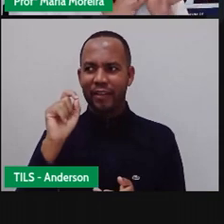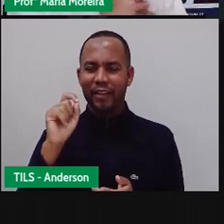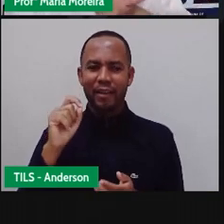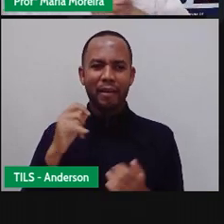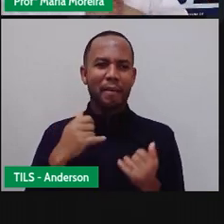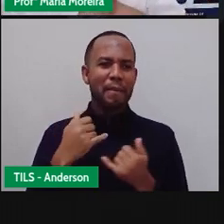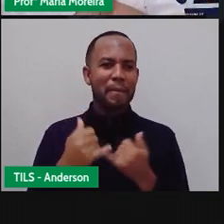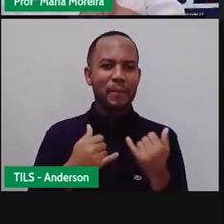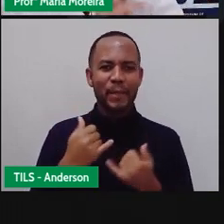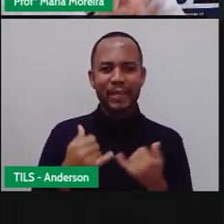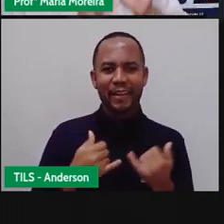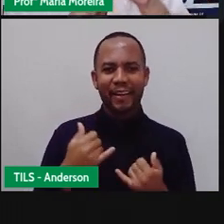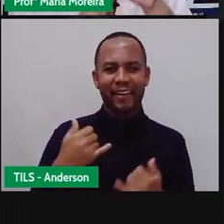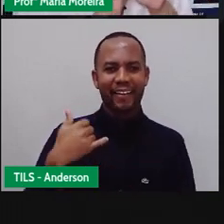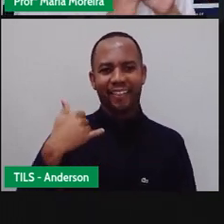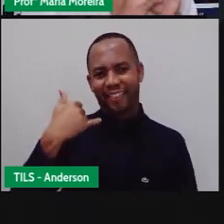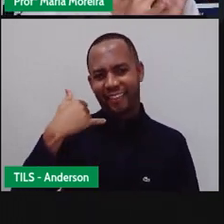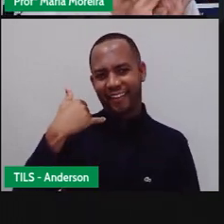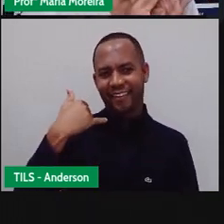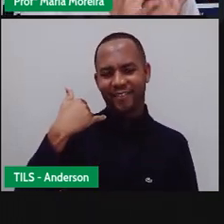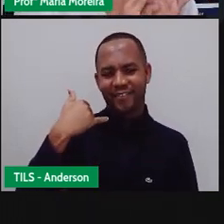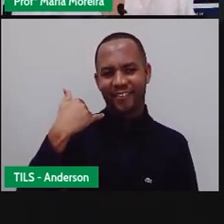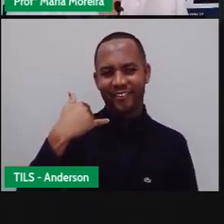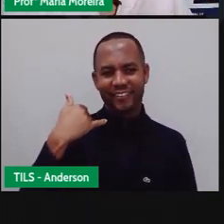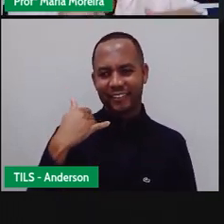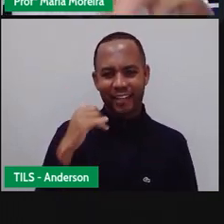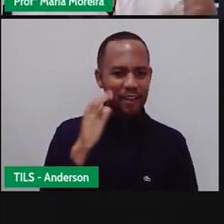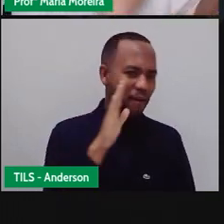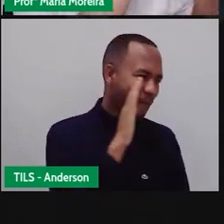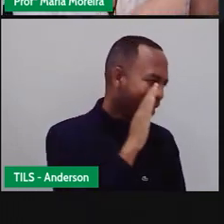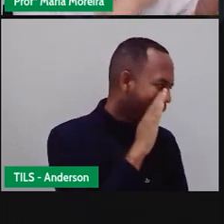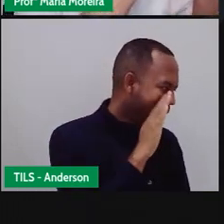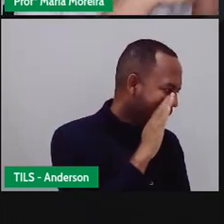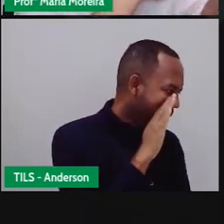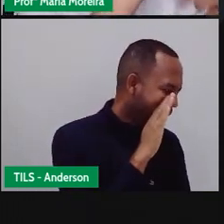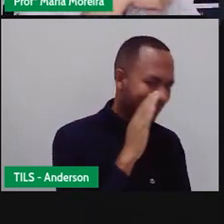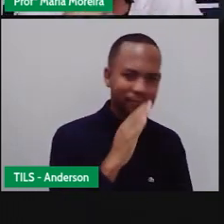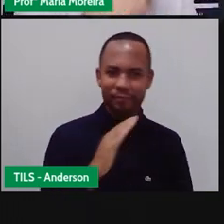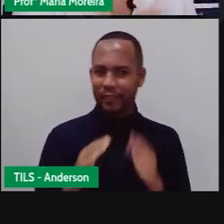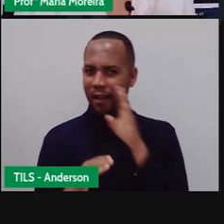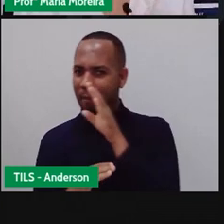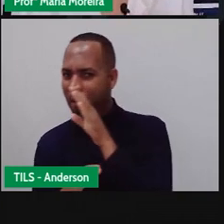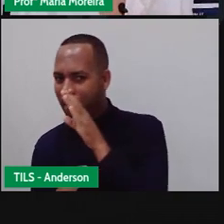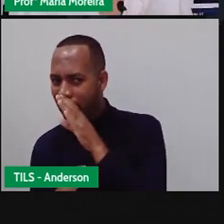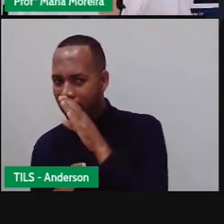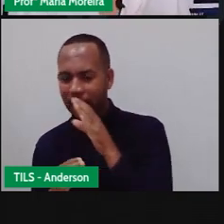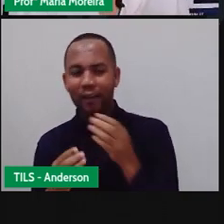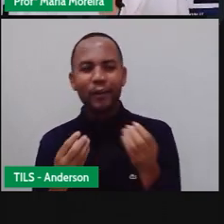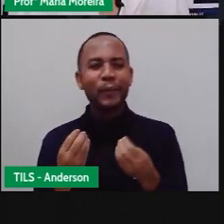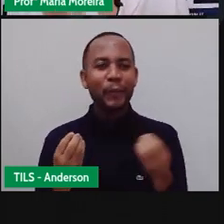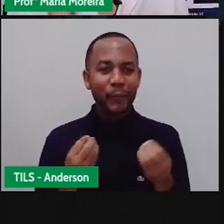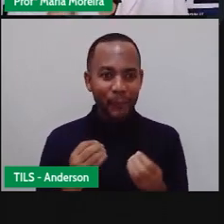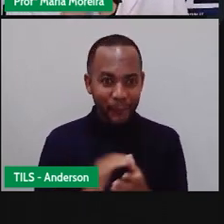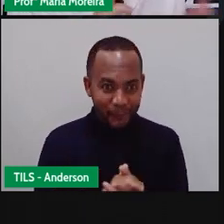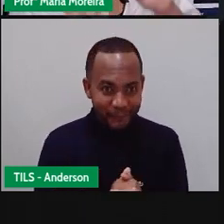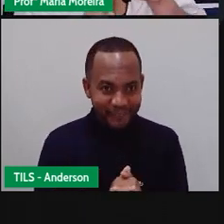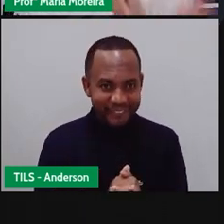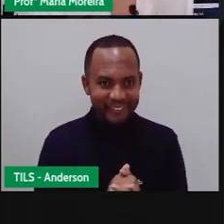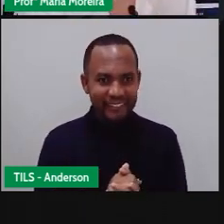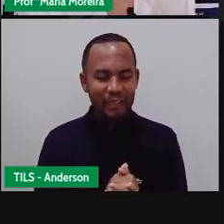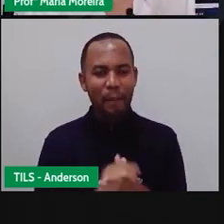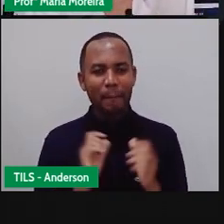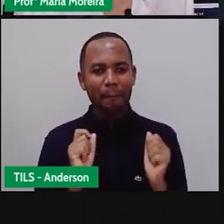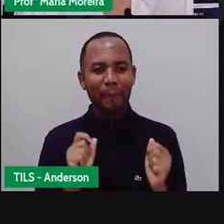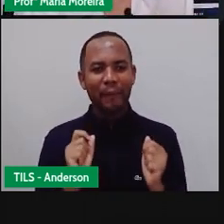telefone sem fio a gente vai conta ali no ouvido e essa mensagem ela vai passando não é isso aí